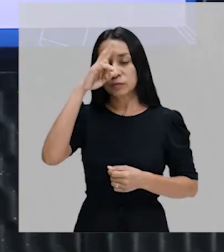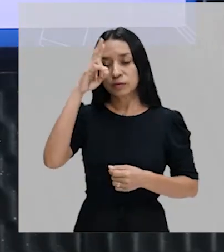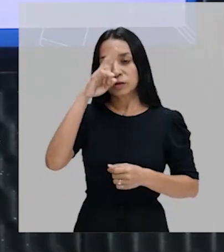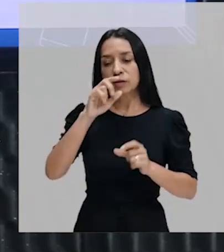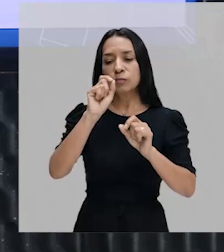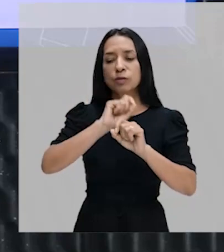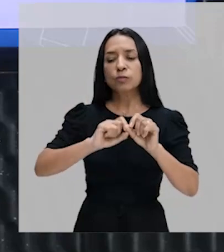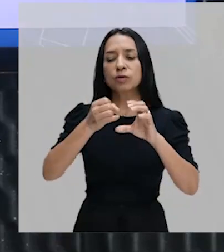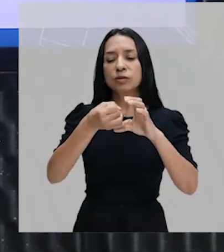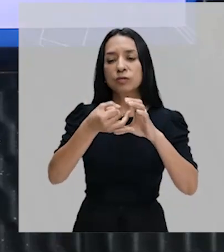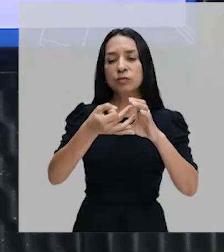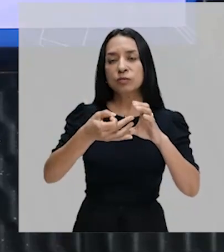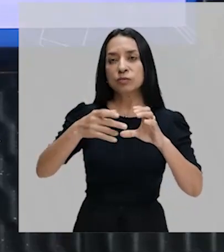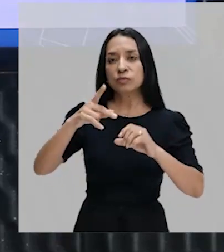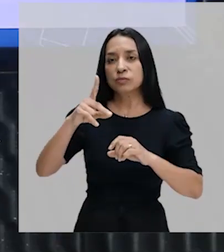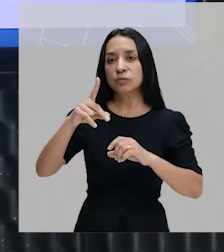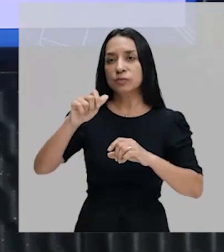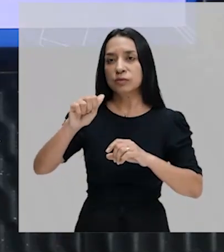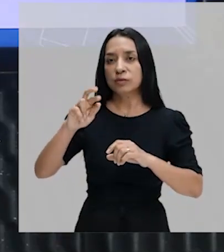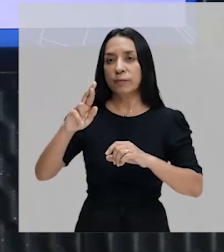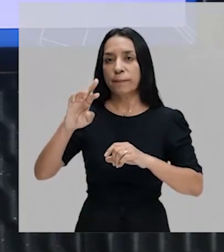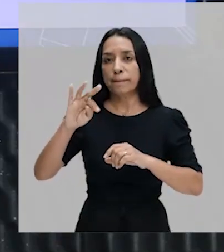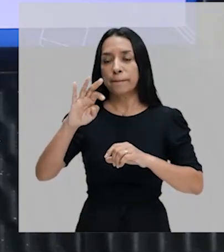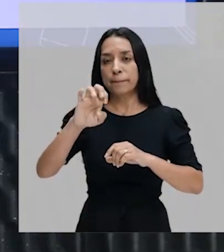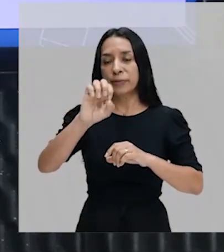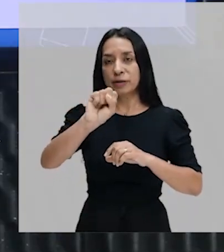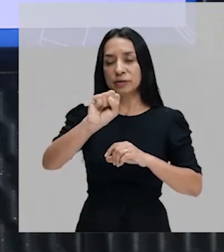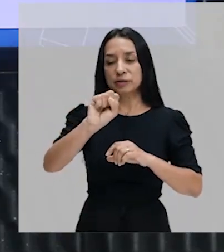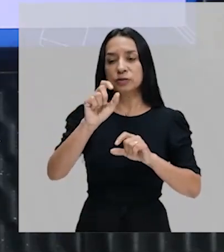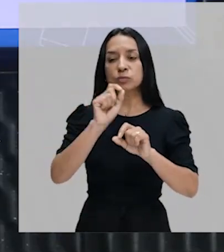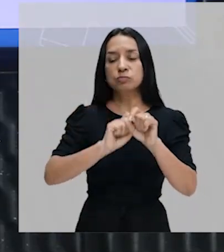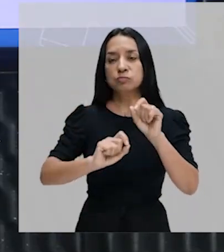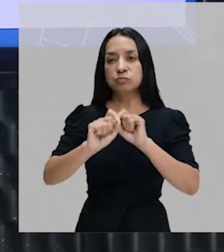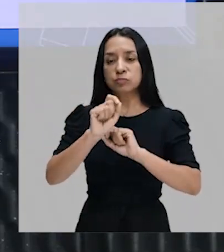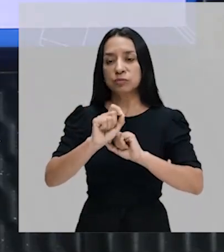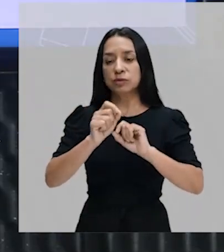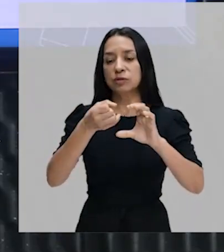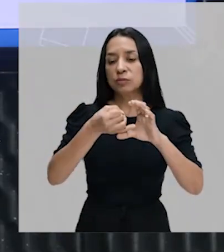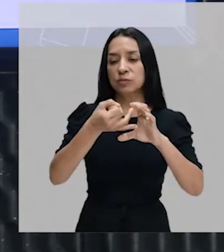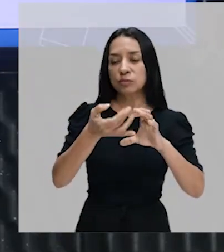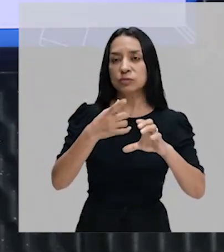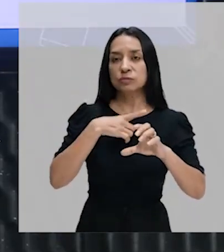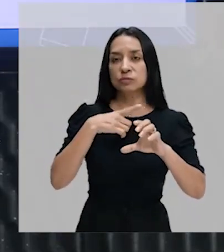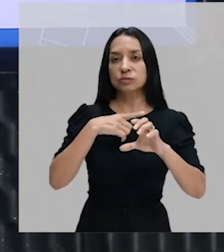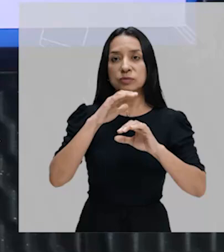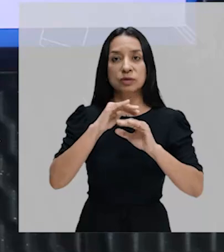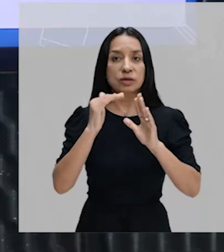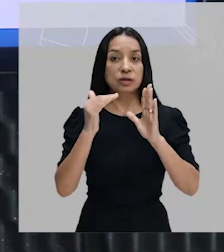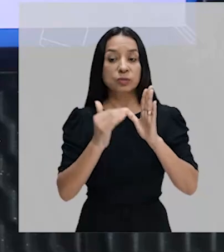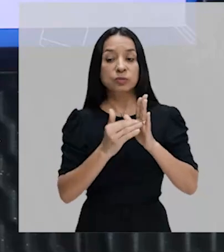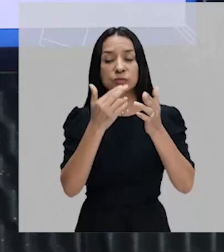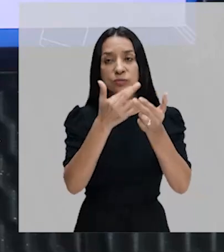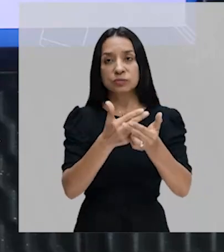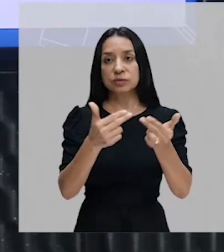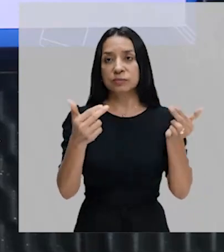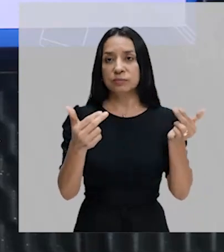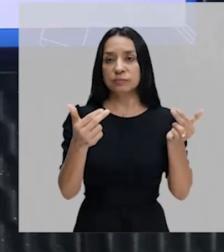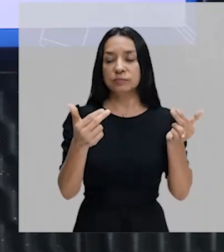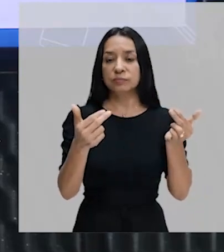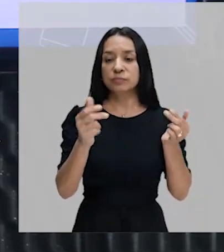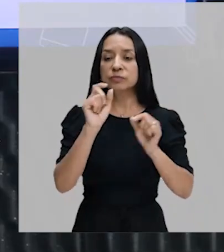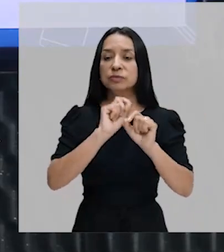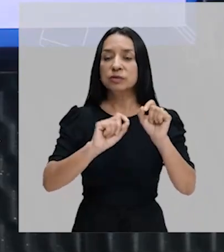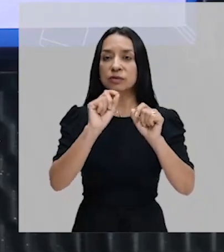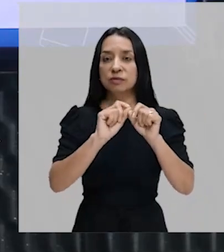que é o conjunto das partes? Conjunto das partes nada mais é, né, do que aquele conjunto onde tu tem todos os elementos